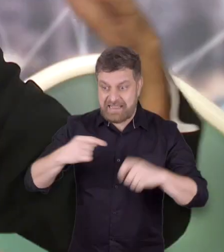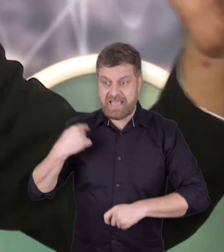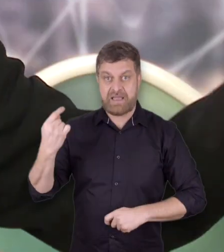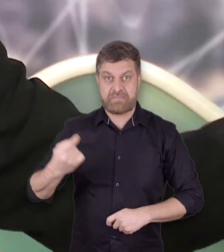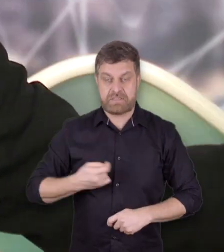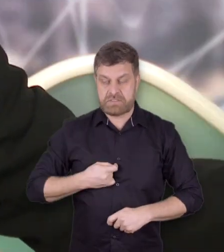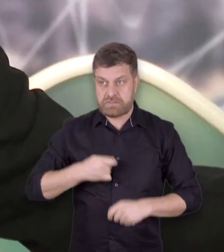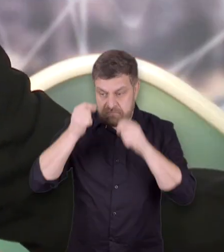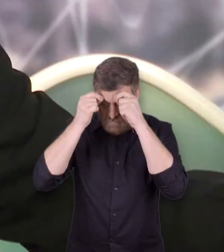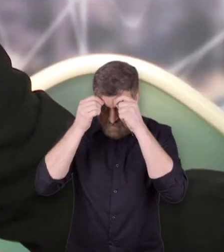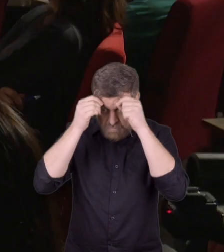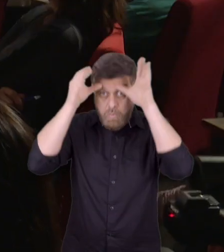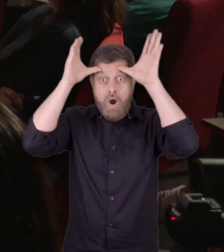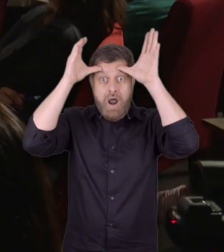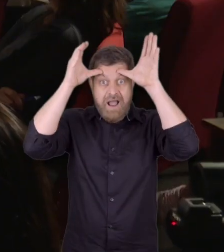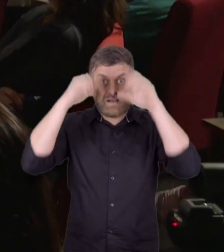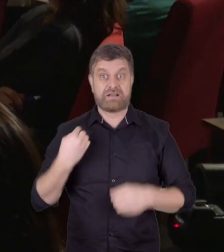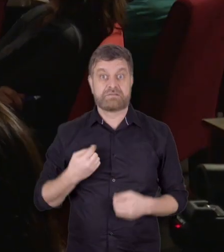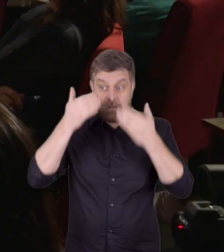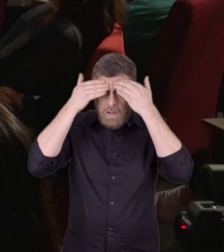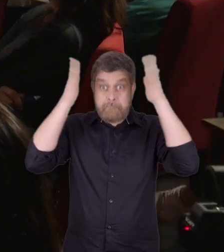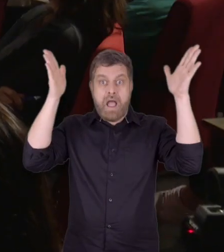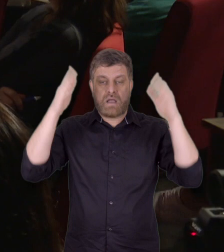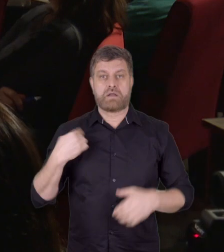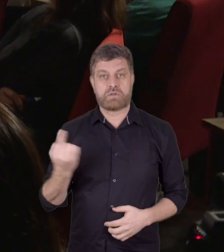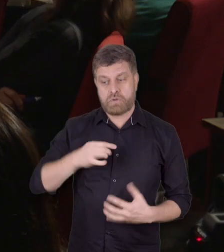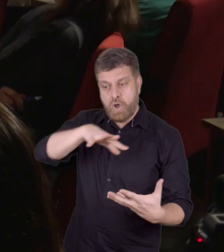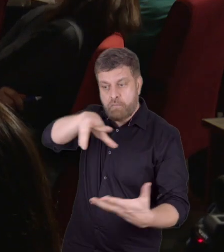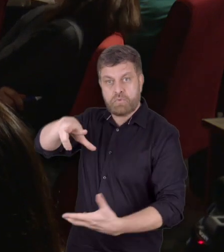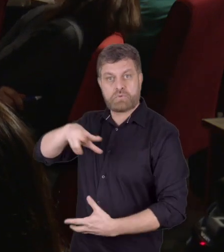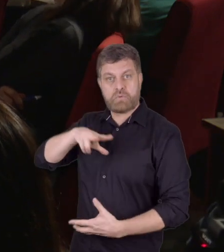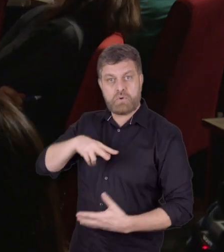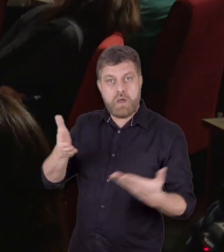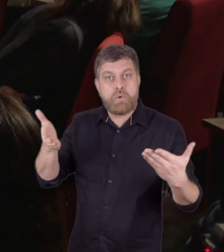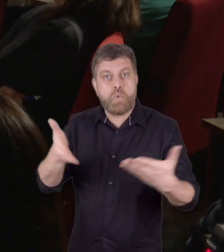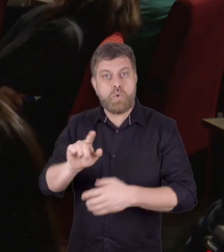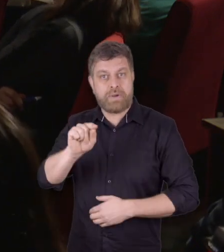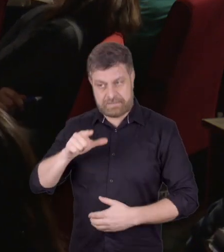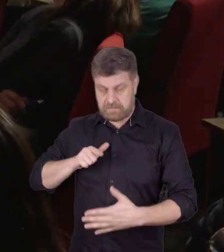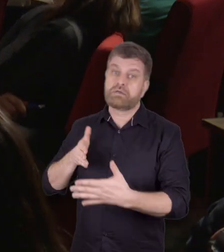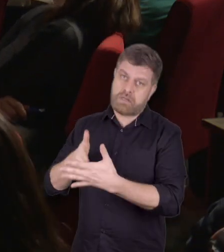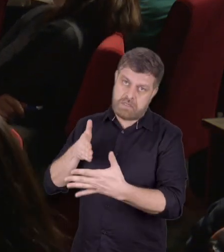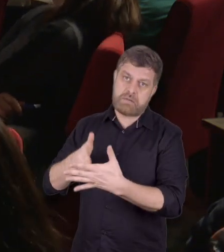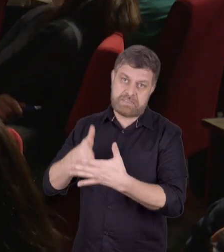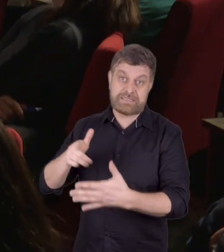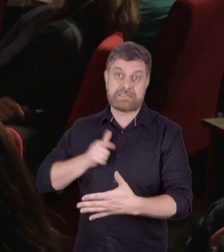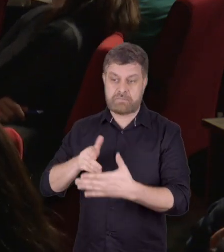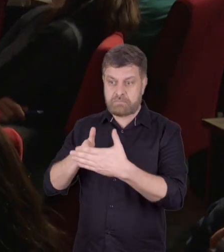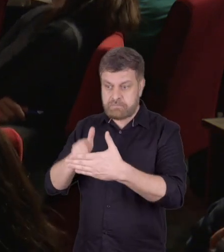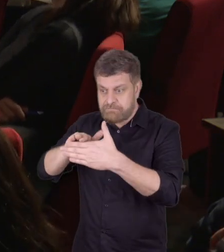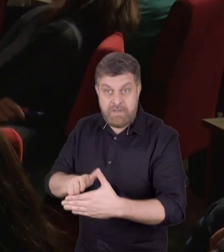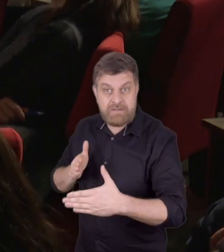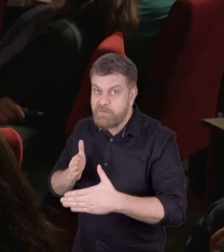essa expansão do mundo próprio. Nosso mundo próprio hoje, na verdade, tem fronteiras que avançam